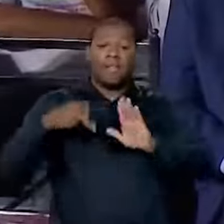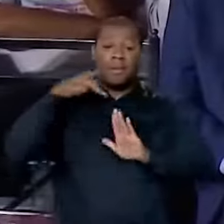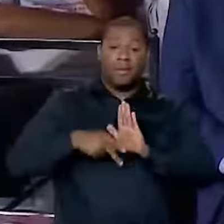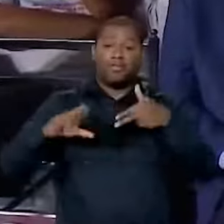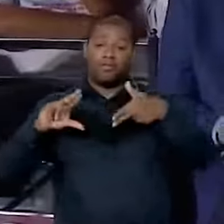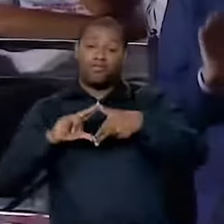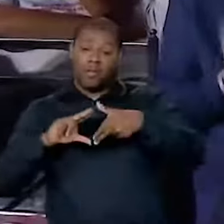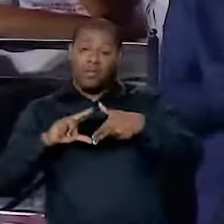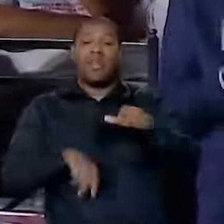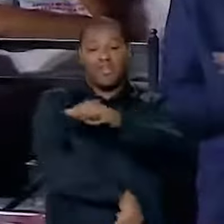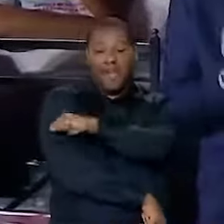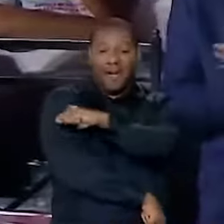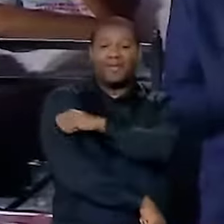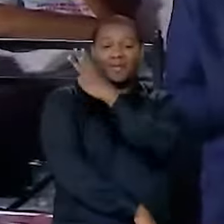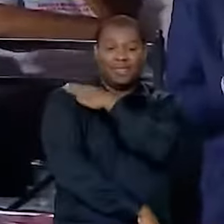ensino médio.